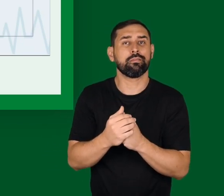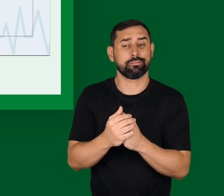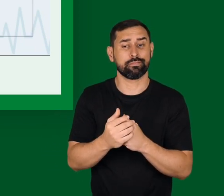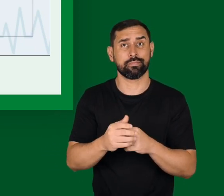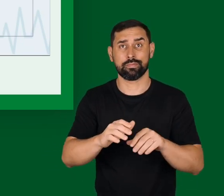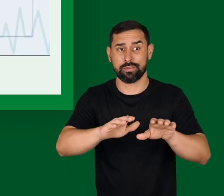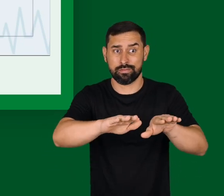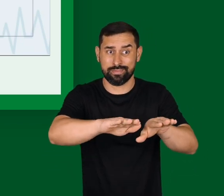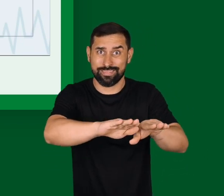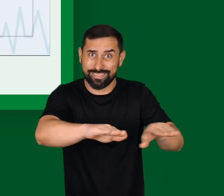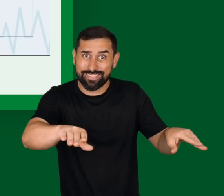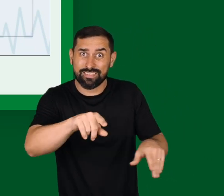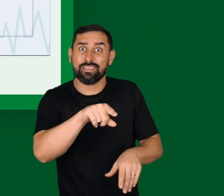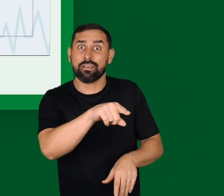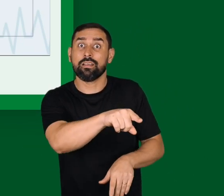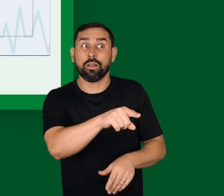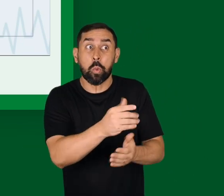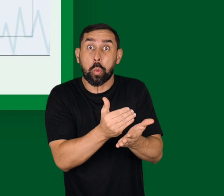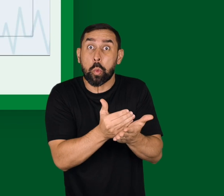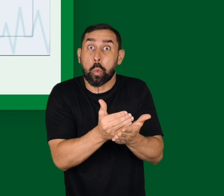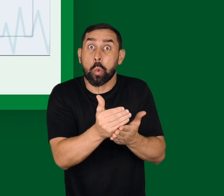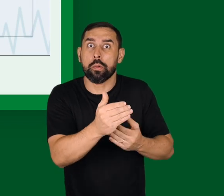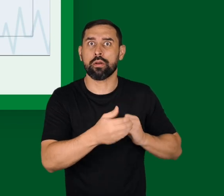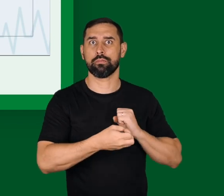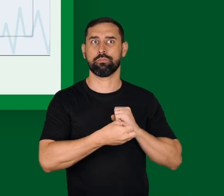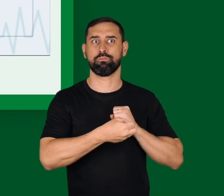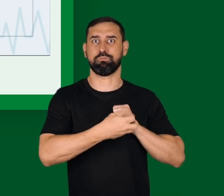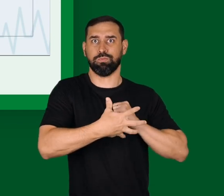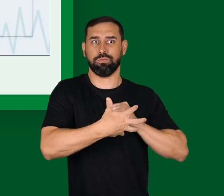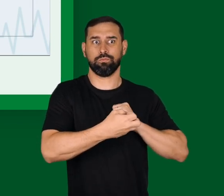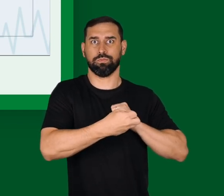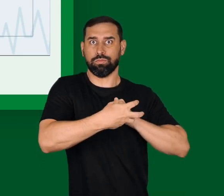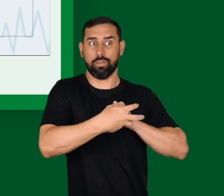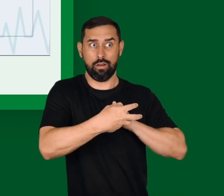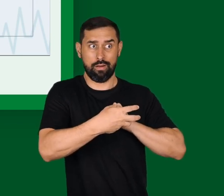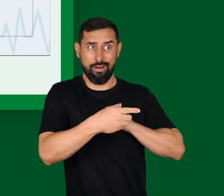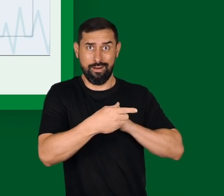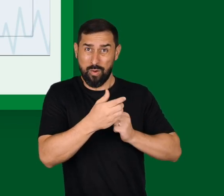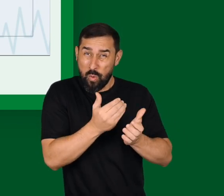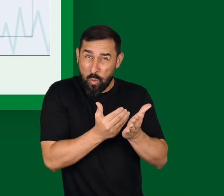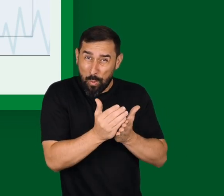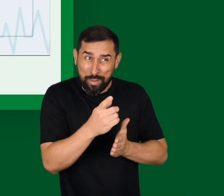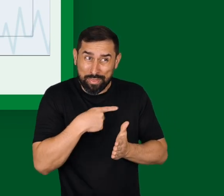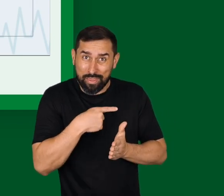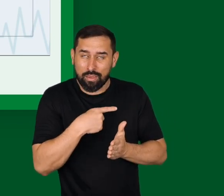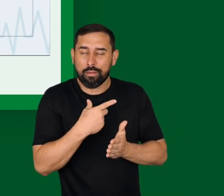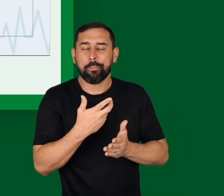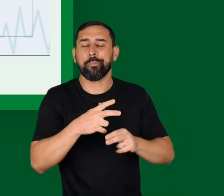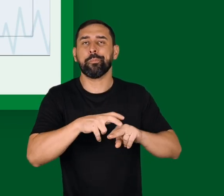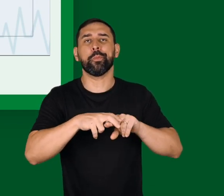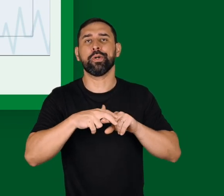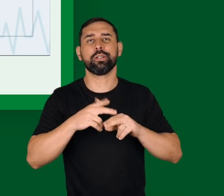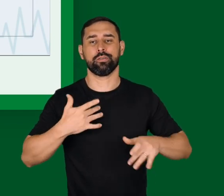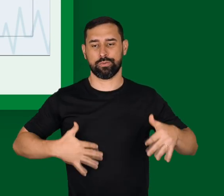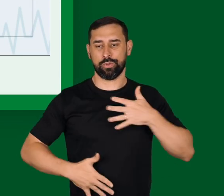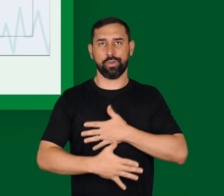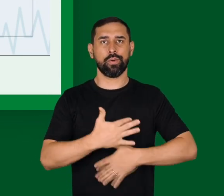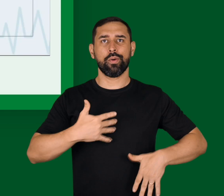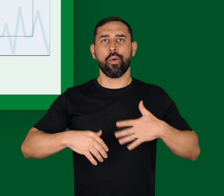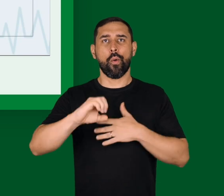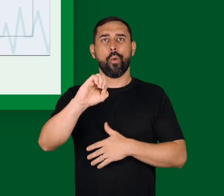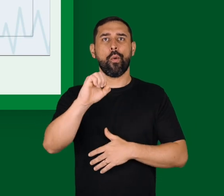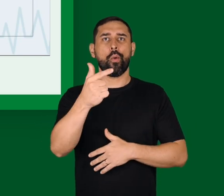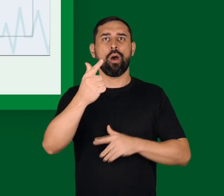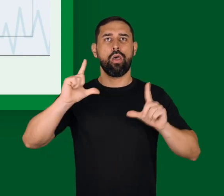socorristas. E qual é a principal utilidade dele? Garantir que aquela criança